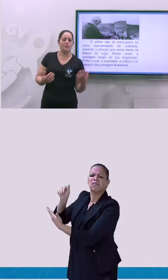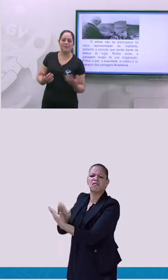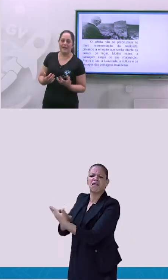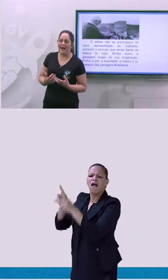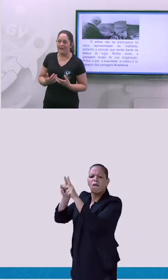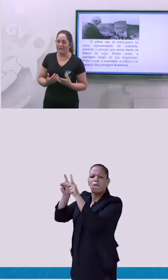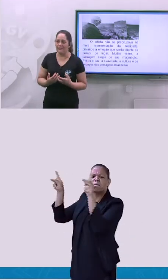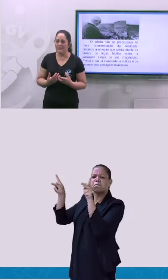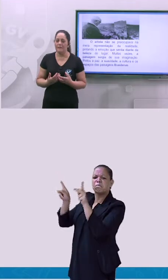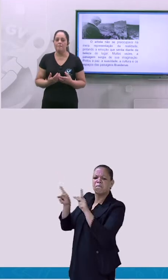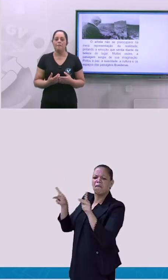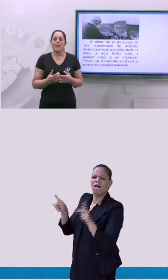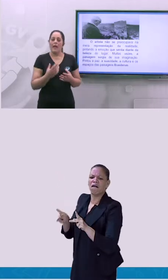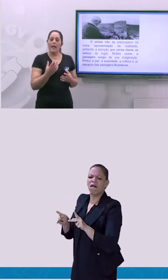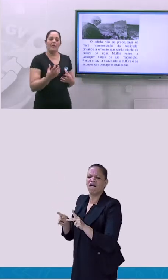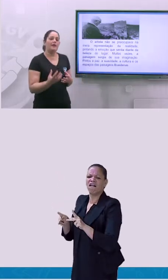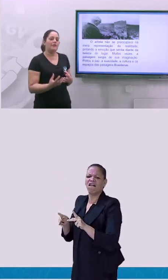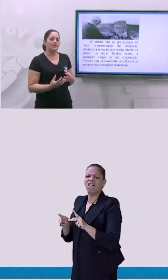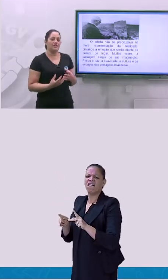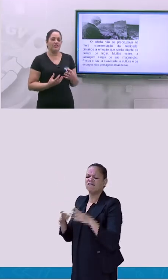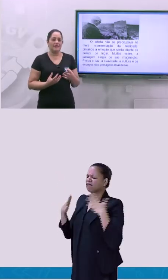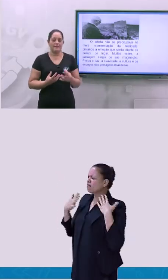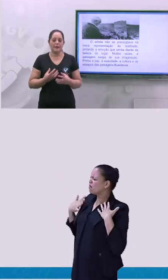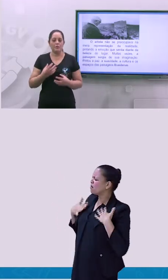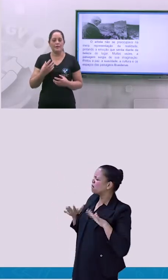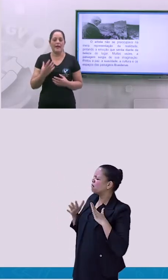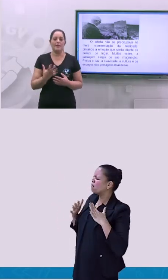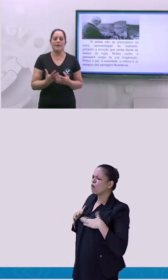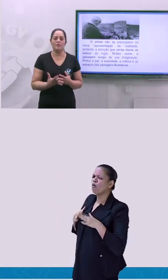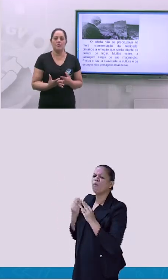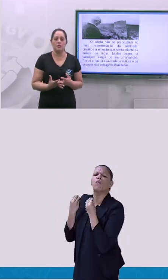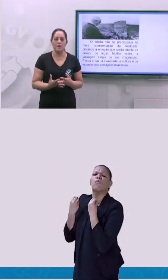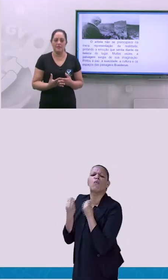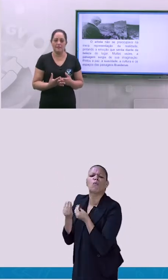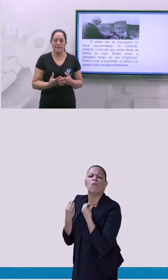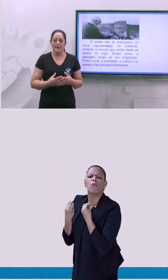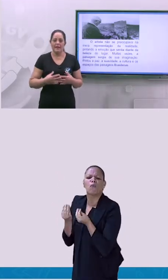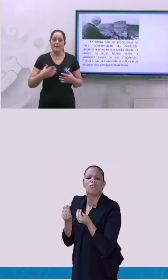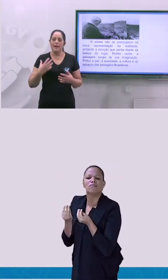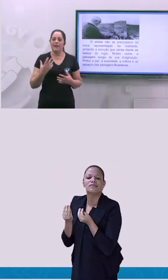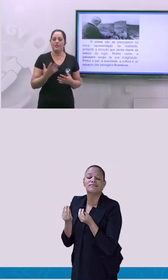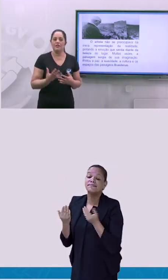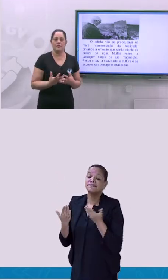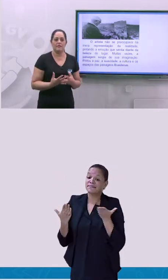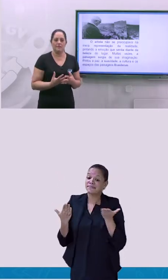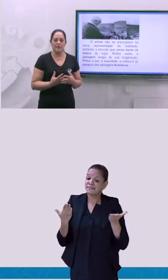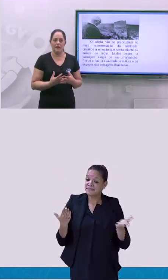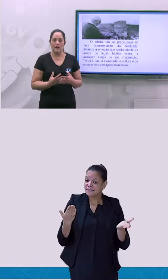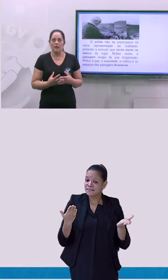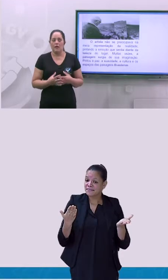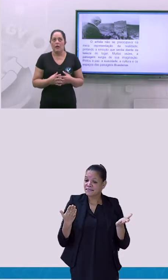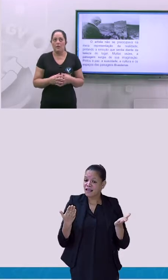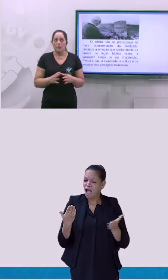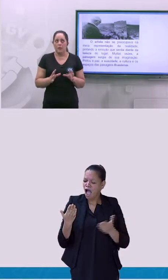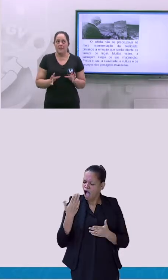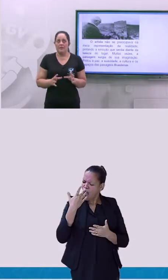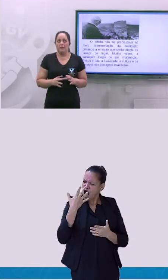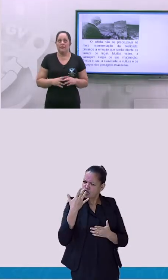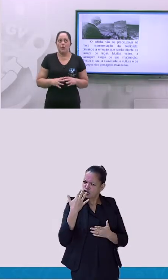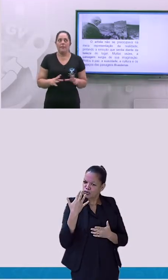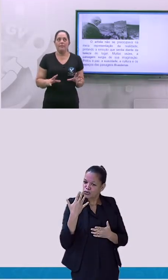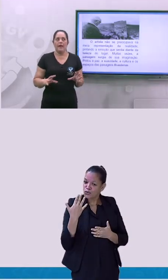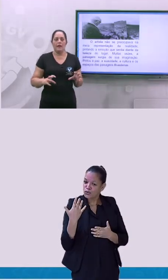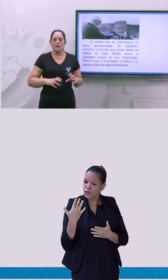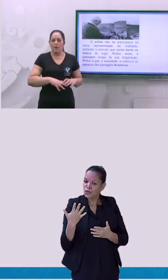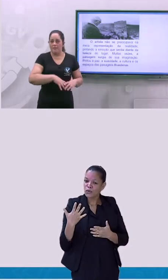pintar a suavidade? É aquilo, gente, está muito ligado nas cores, na imagem que você vê. Por exemplo,